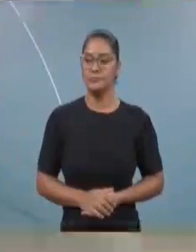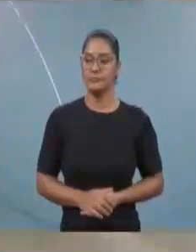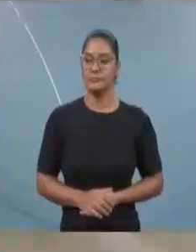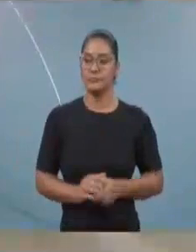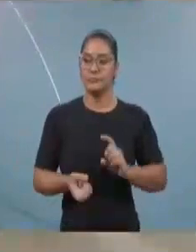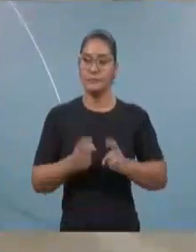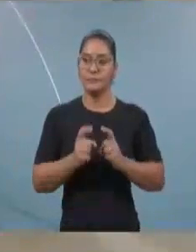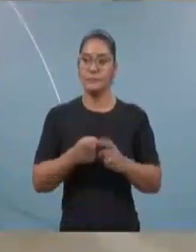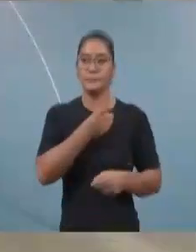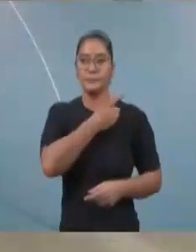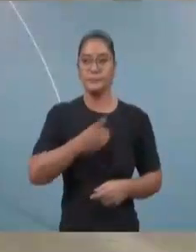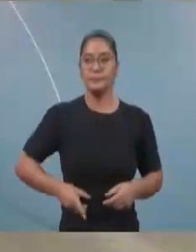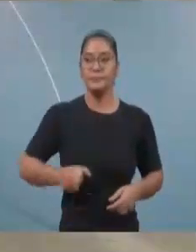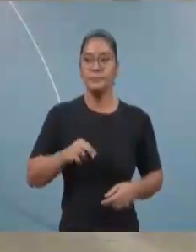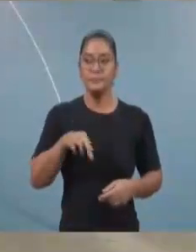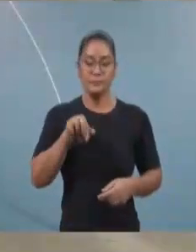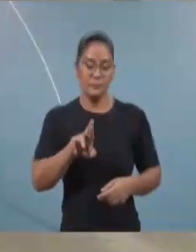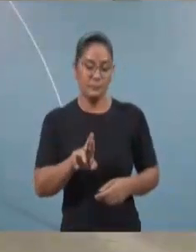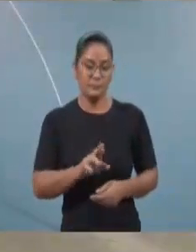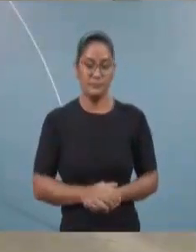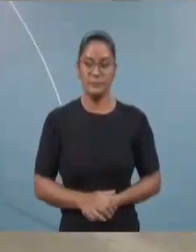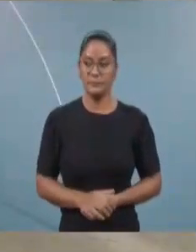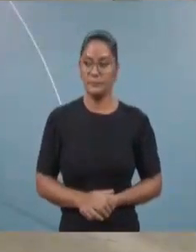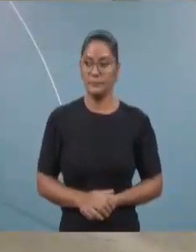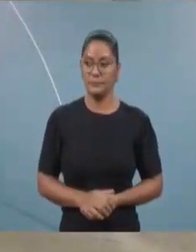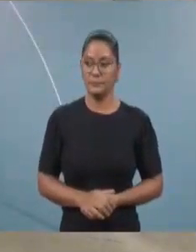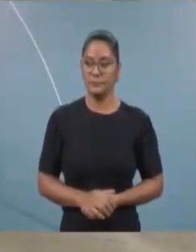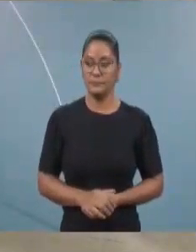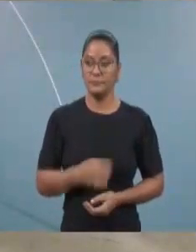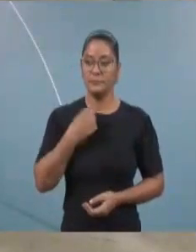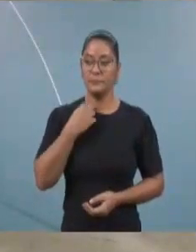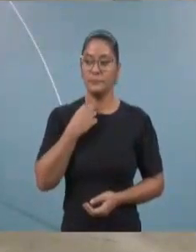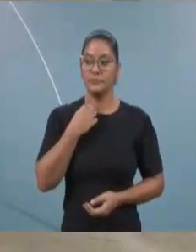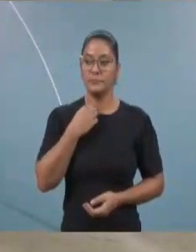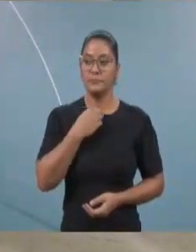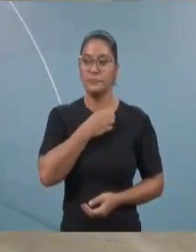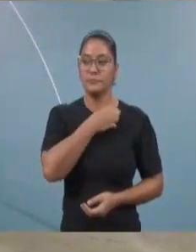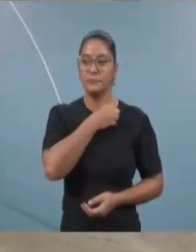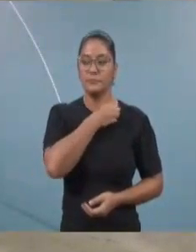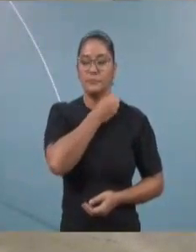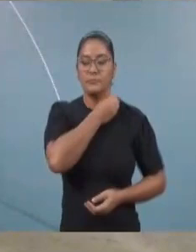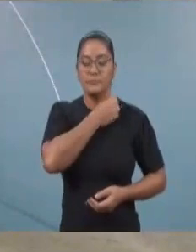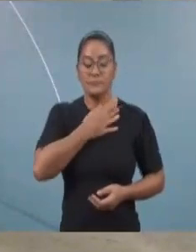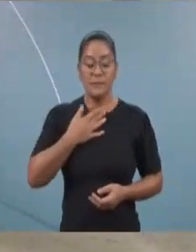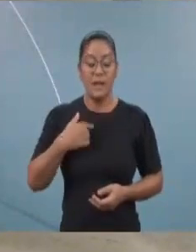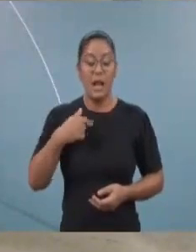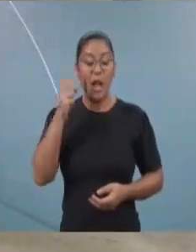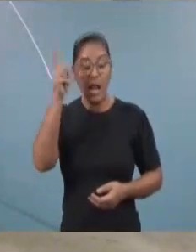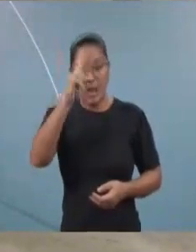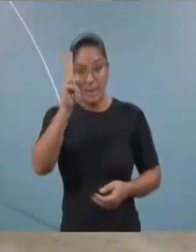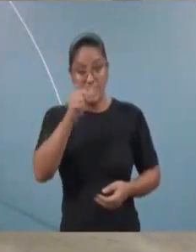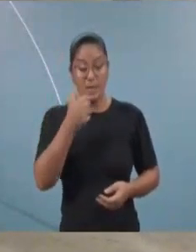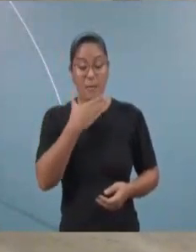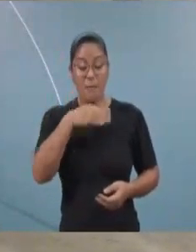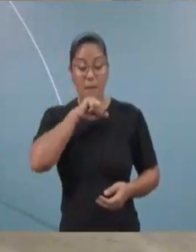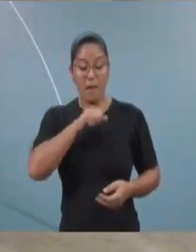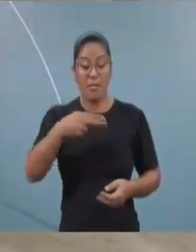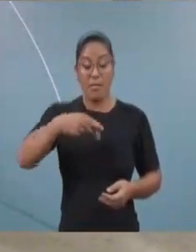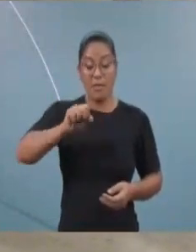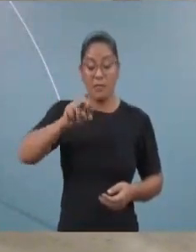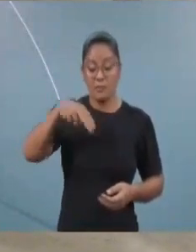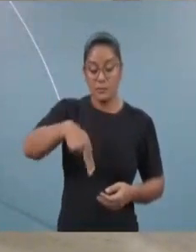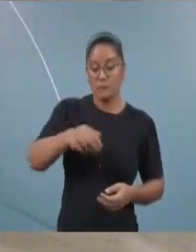para discutir o deputado Nelo Queiroz senhor presidente eu vou lembrar de meu pai nelso Queiroz